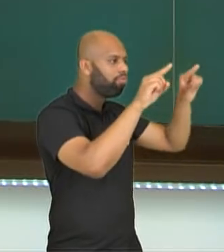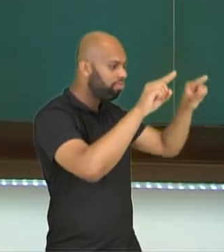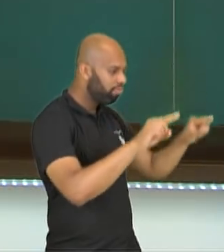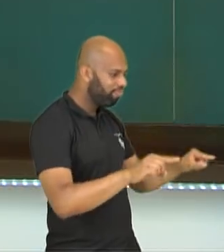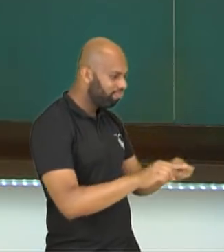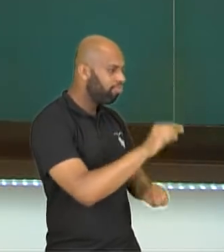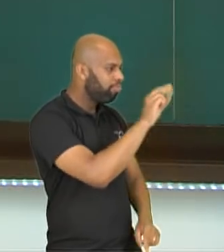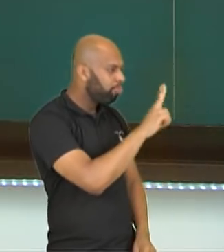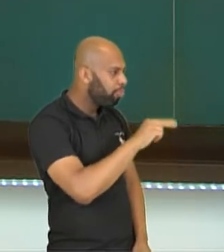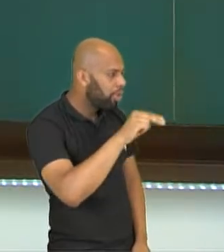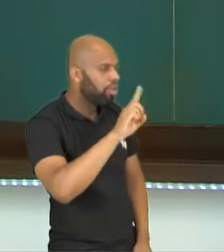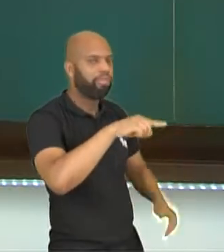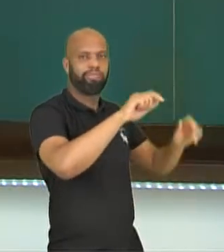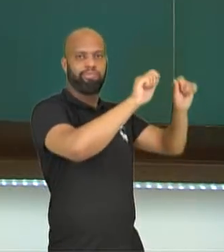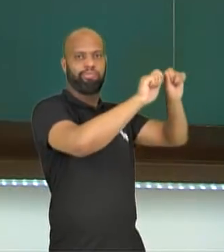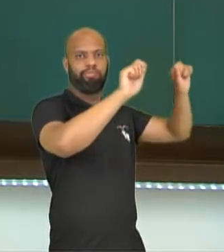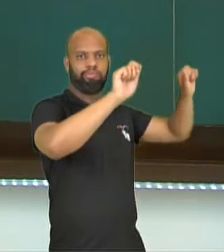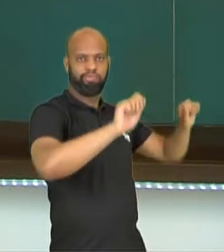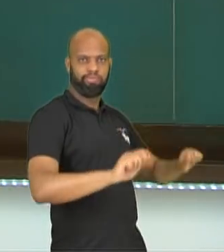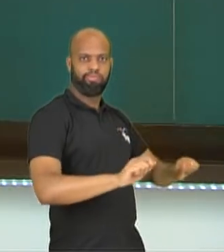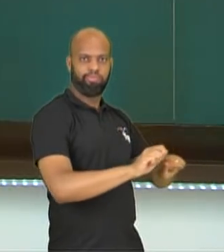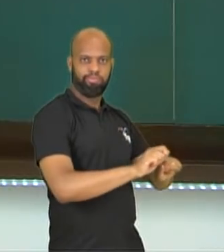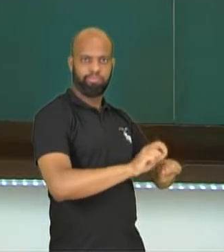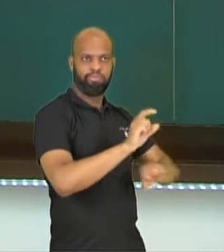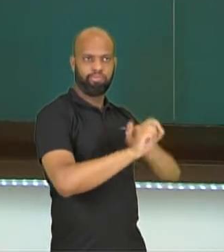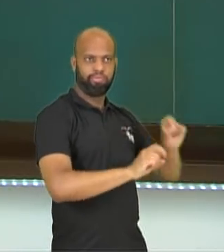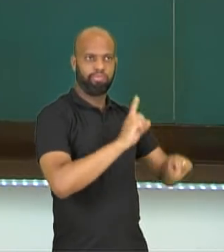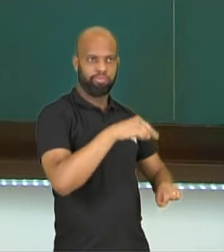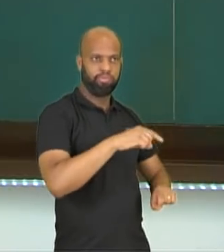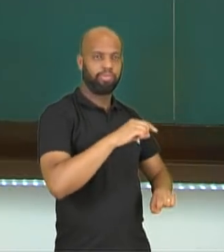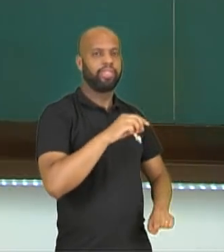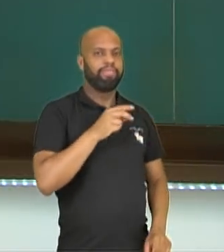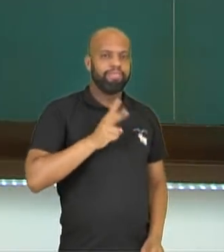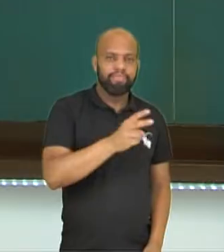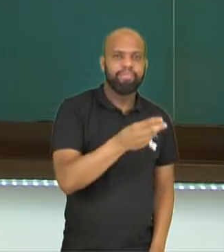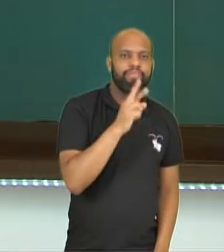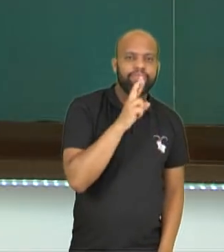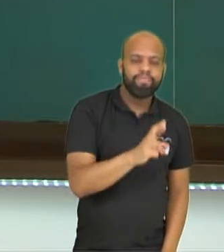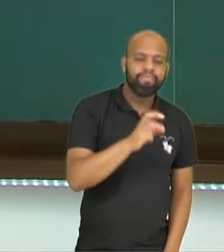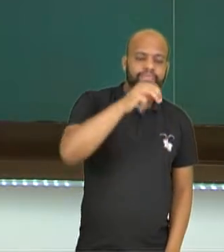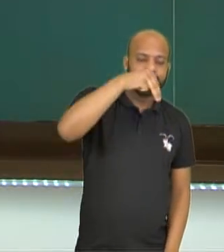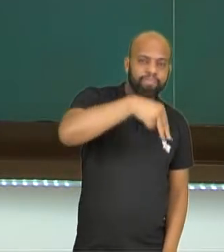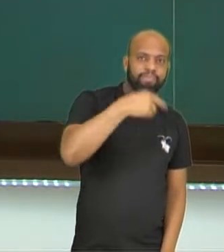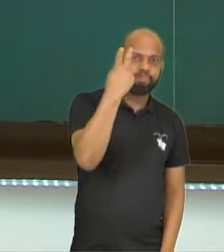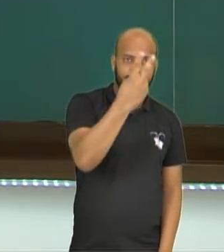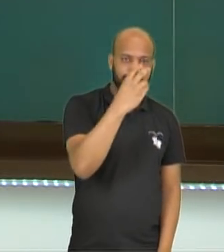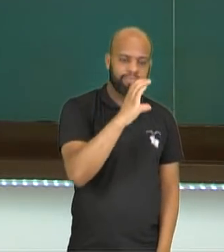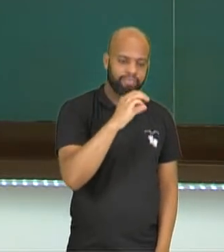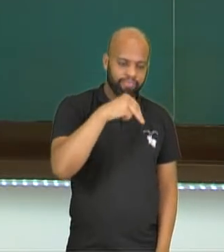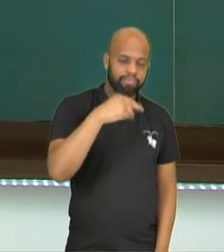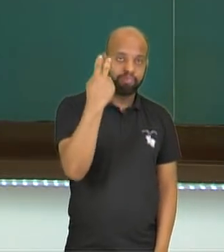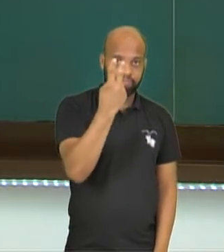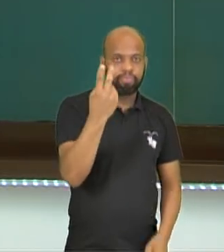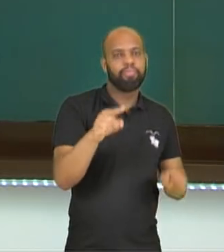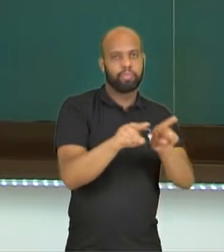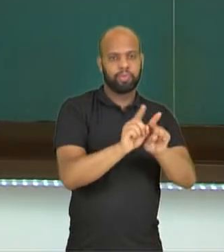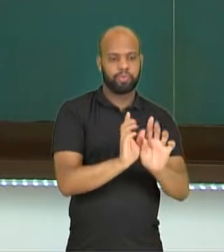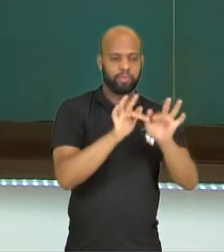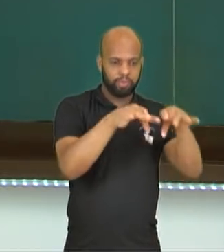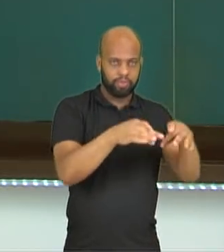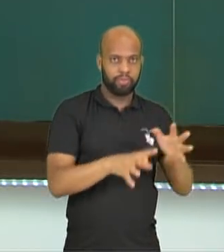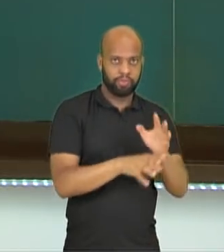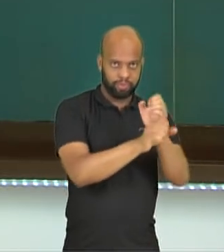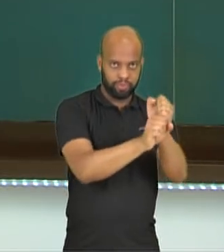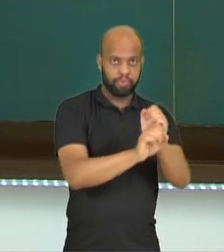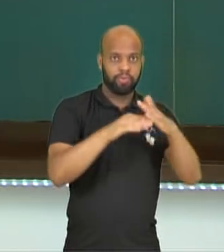está pintadinho, isso é área. Normalmente é metros quadrados, centímetros quadrados, essas são as unidades. E